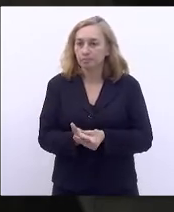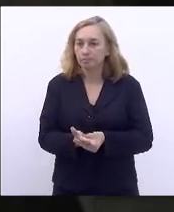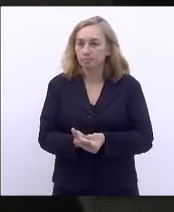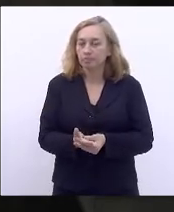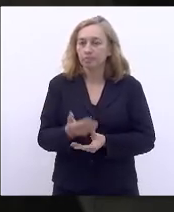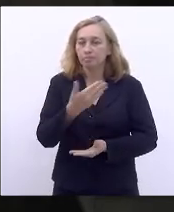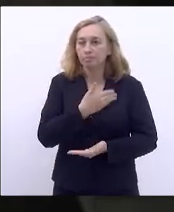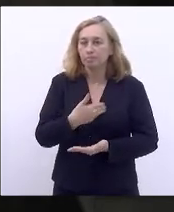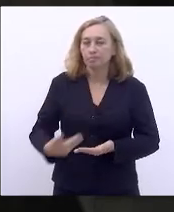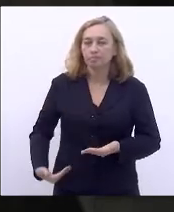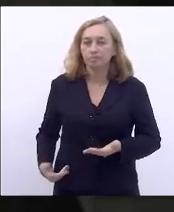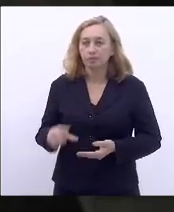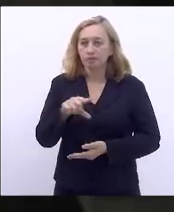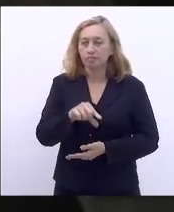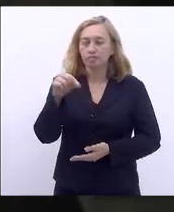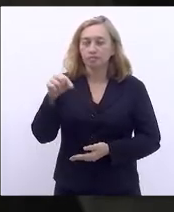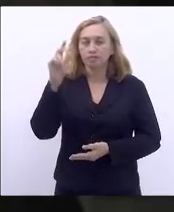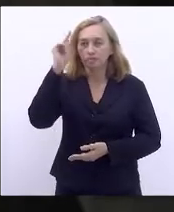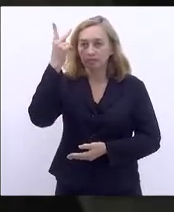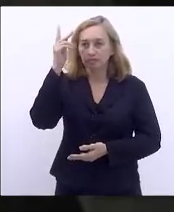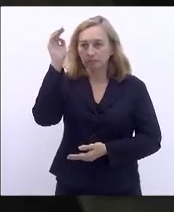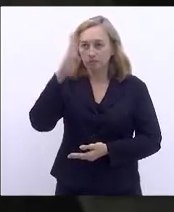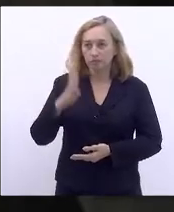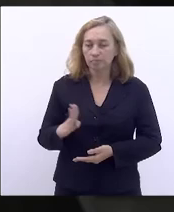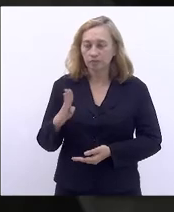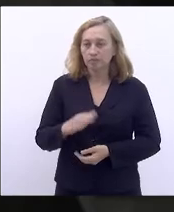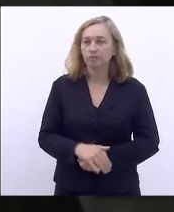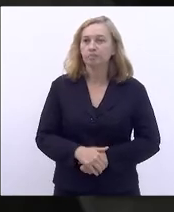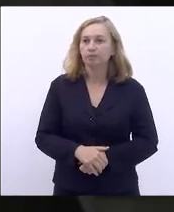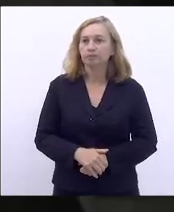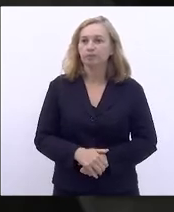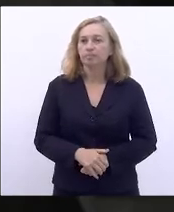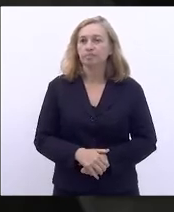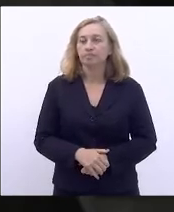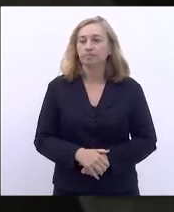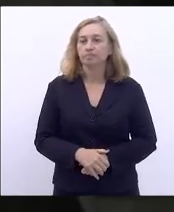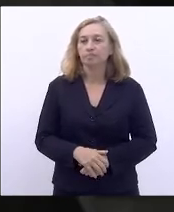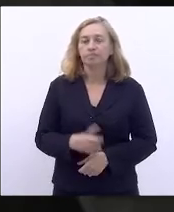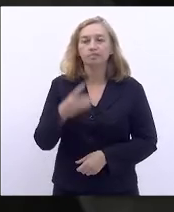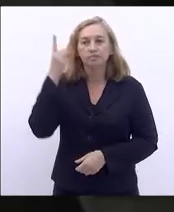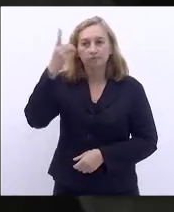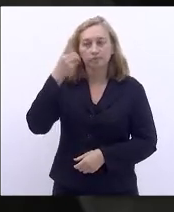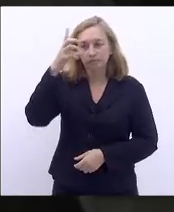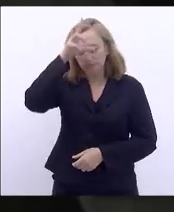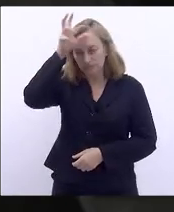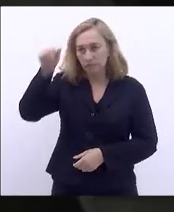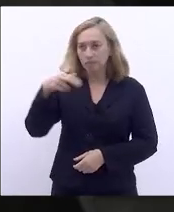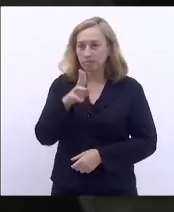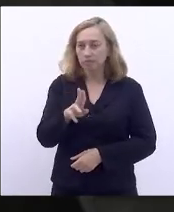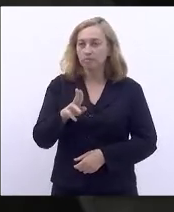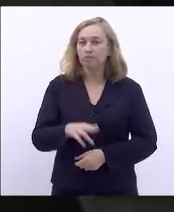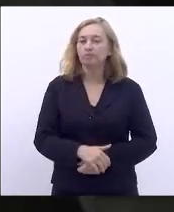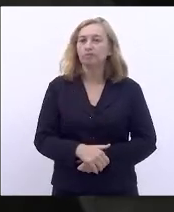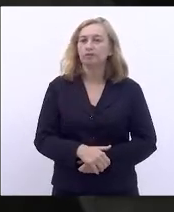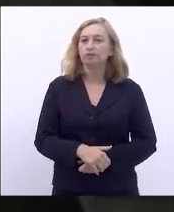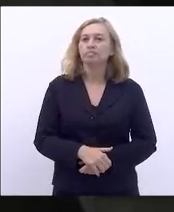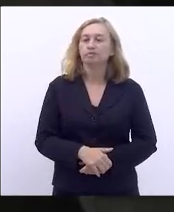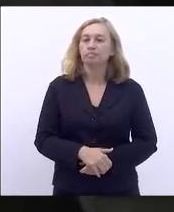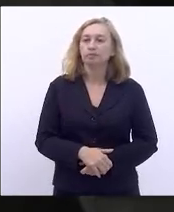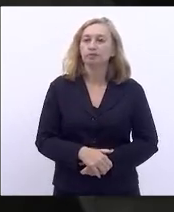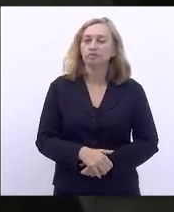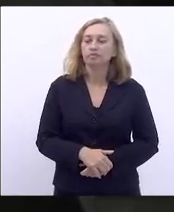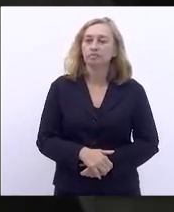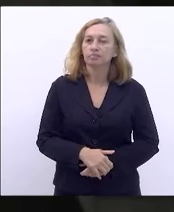eleito na história do Brasil. Não se trata aqui, deputada Tia Ju, de uma manifestação que faço com